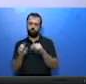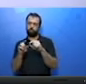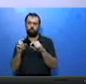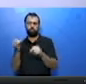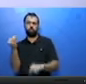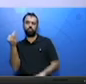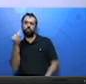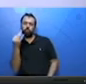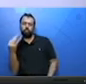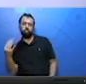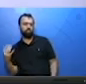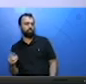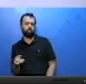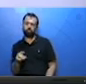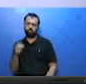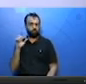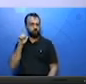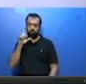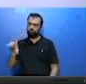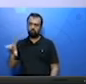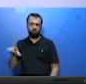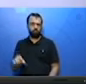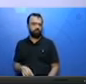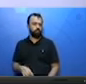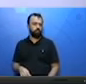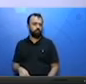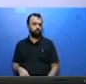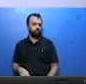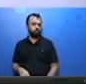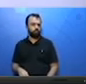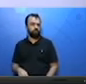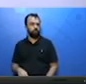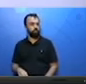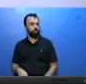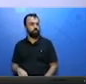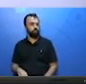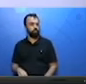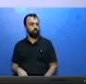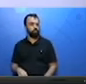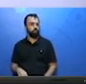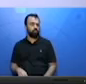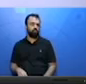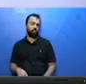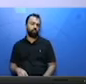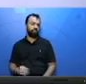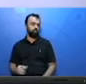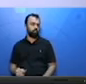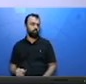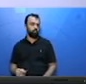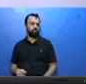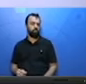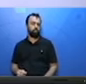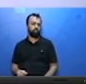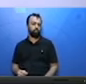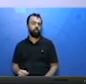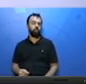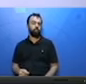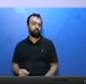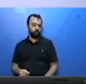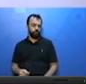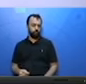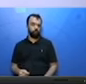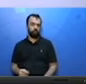fazer algumas contas, né? Porque ele é irregular aqui, ele não passa bem no meio dos quadradinhos. Tem quadradinho que ele